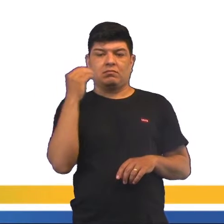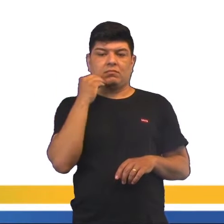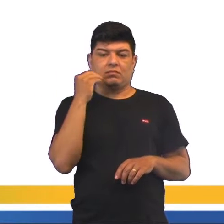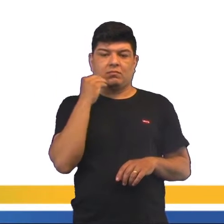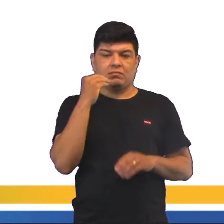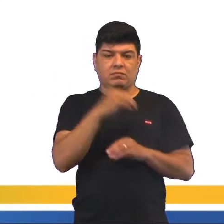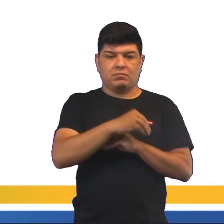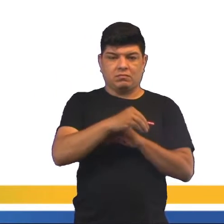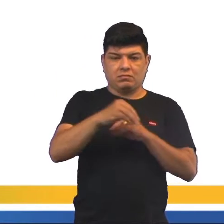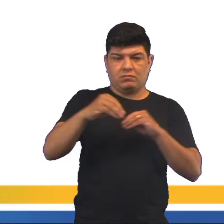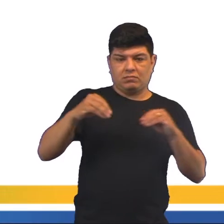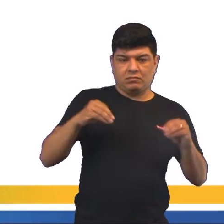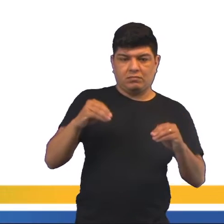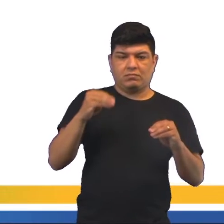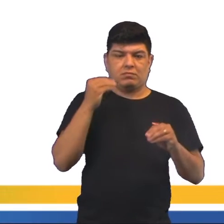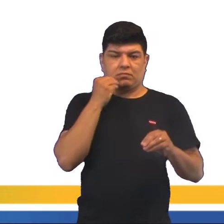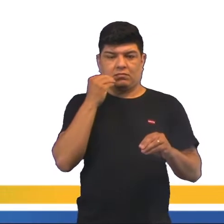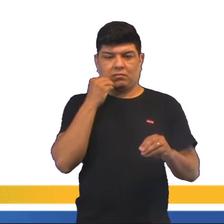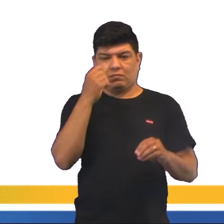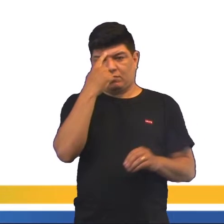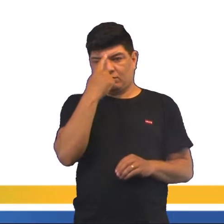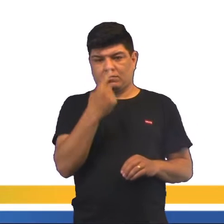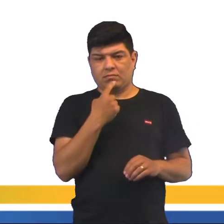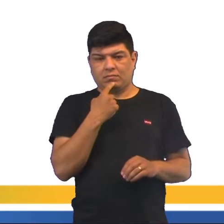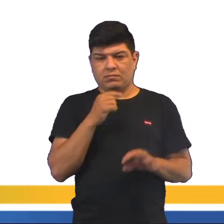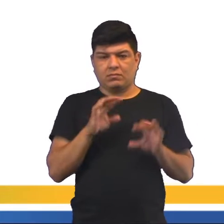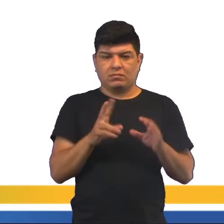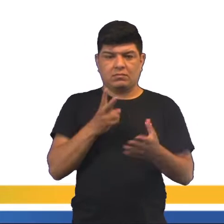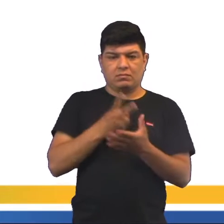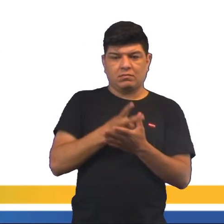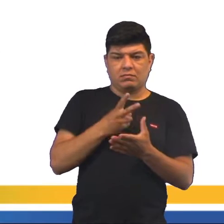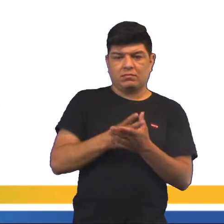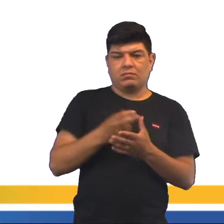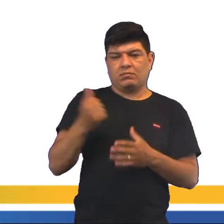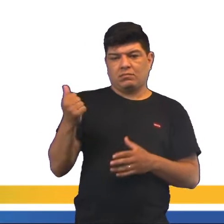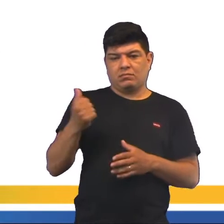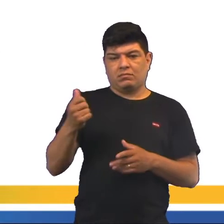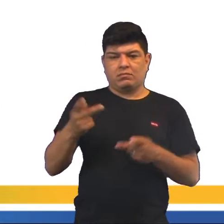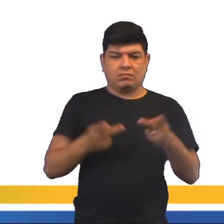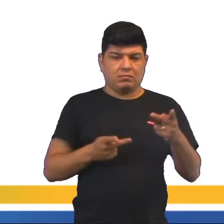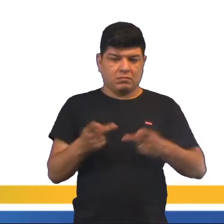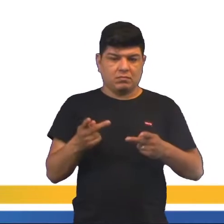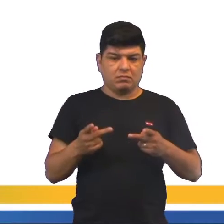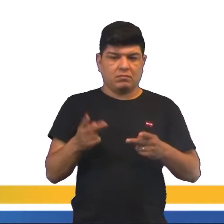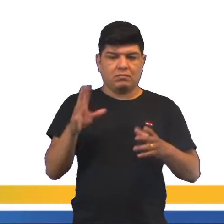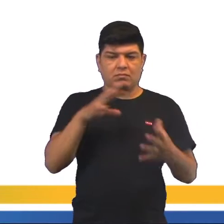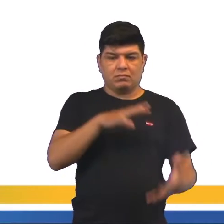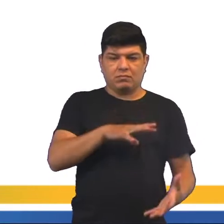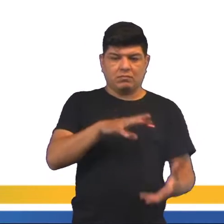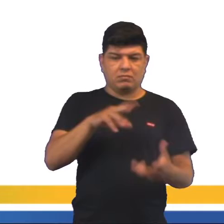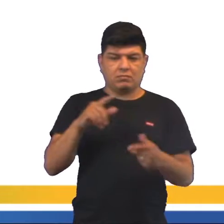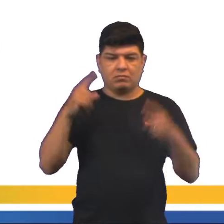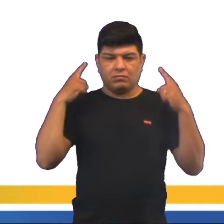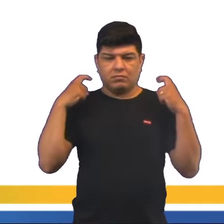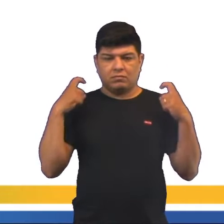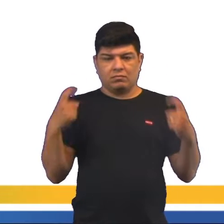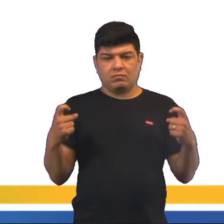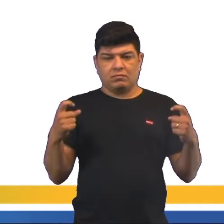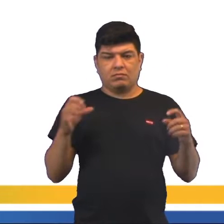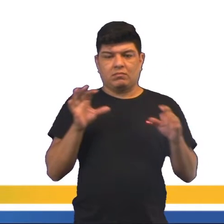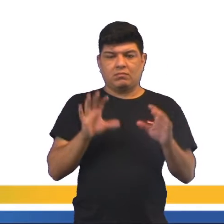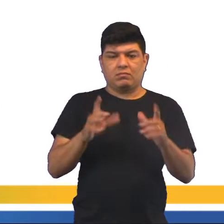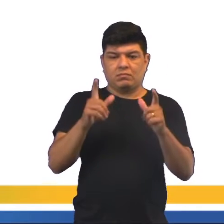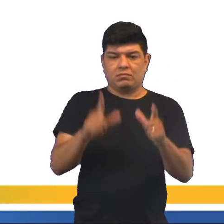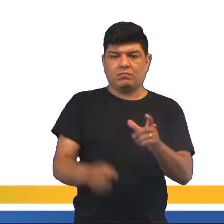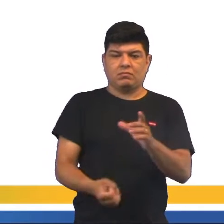autor, o importante é tentar inverter essa tendência da imagem estar sempre em primeiro plano. O universo